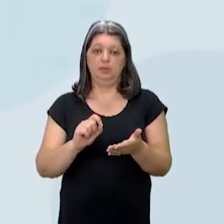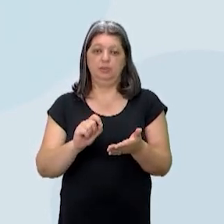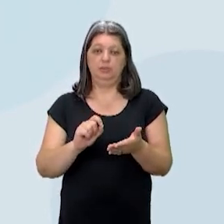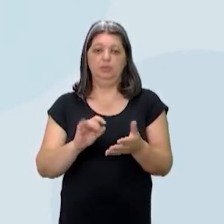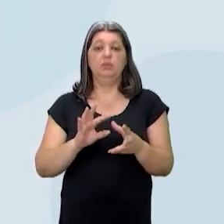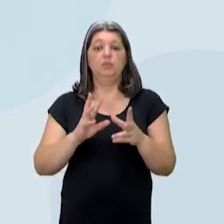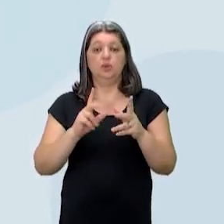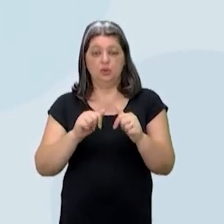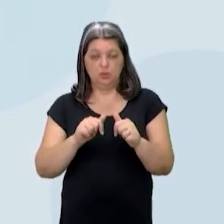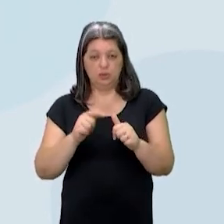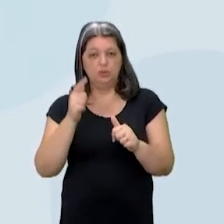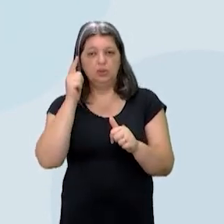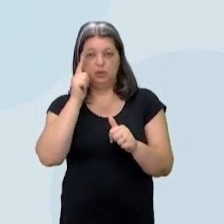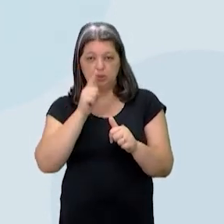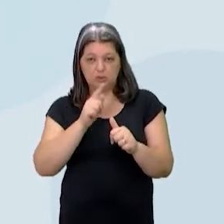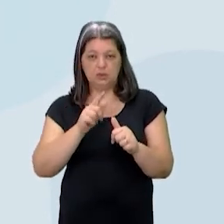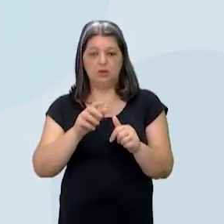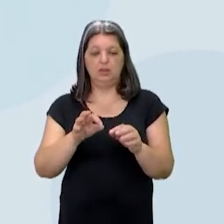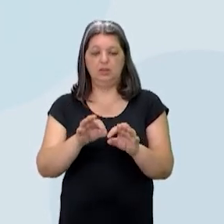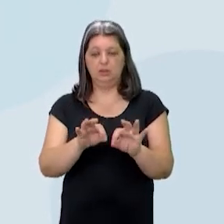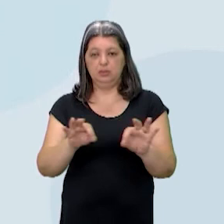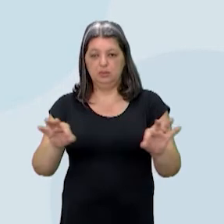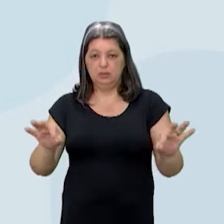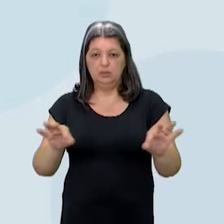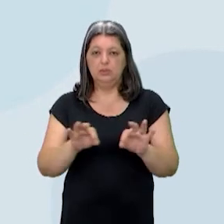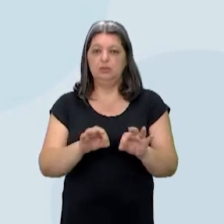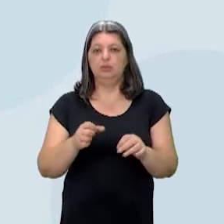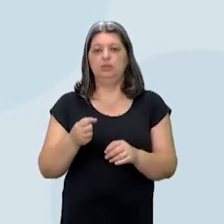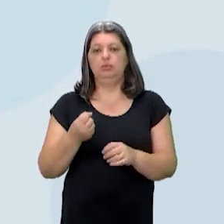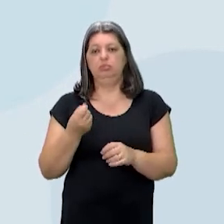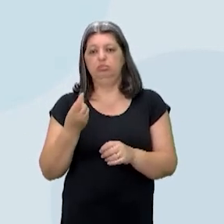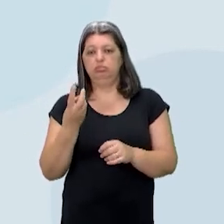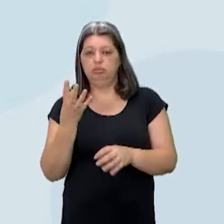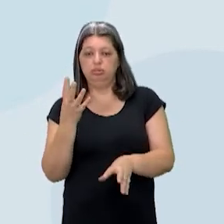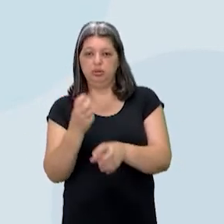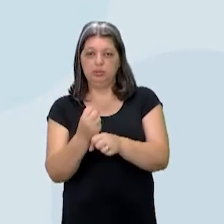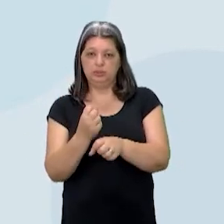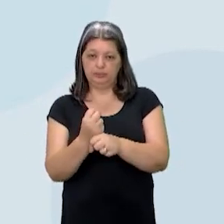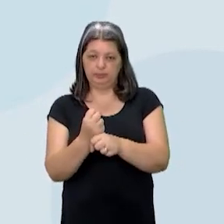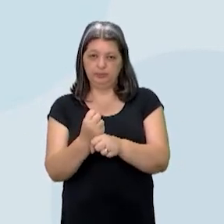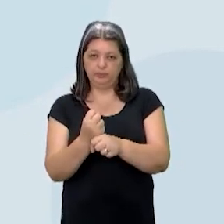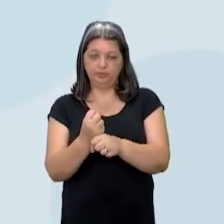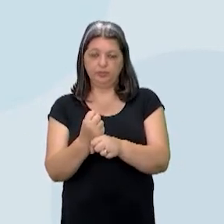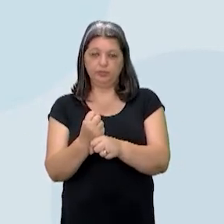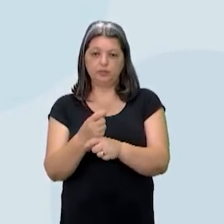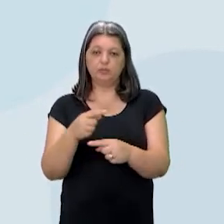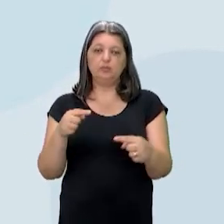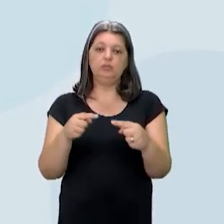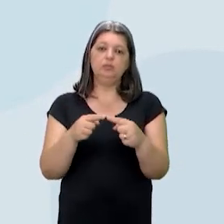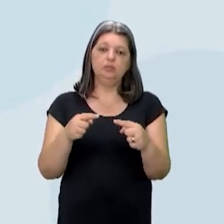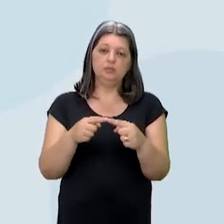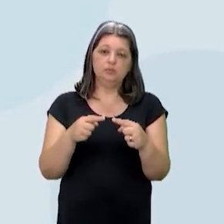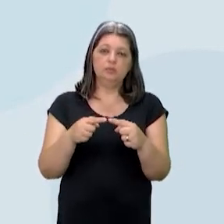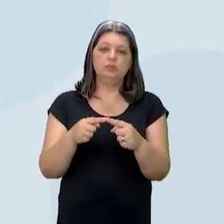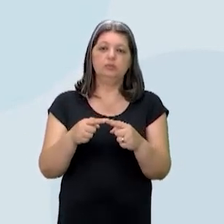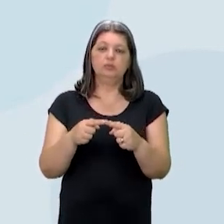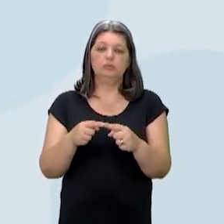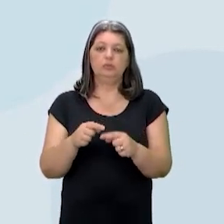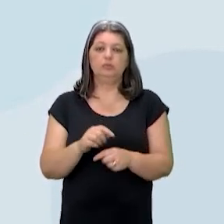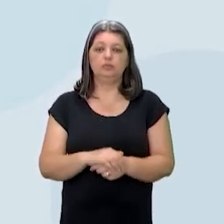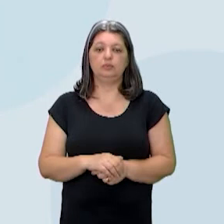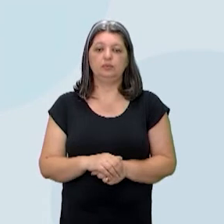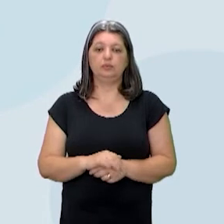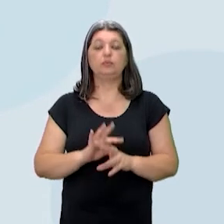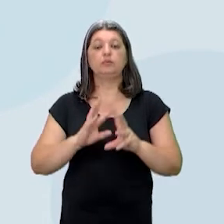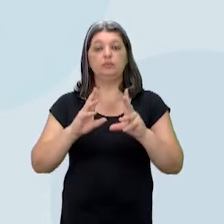pode medir, contar, tá certo? Associar um número também. Então,